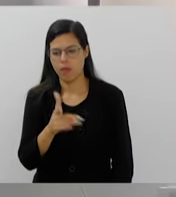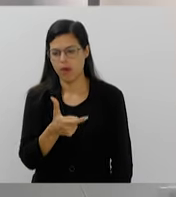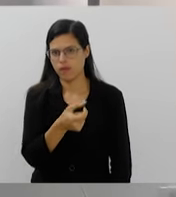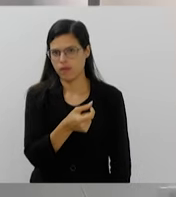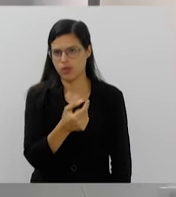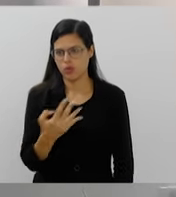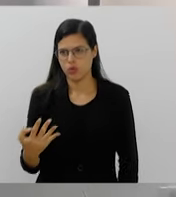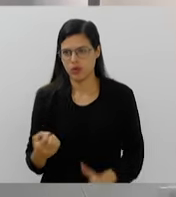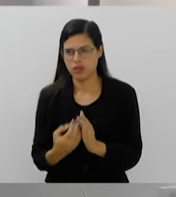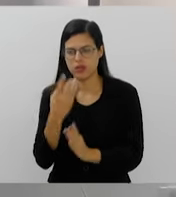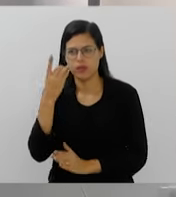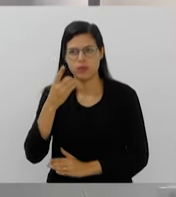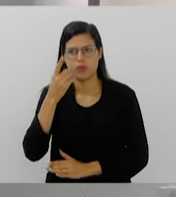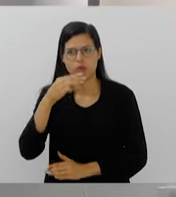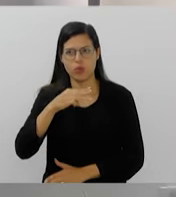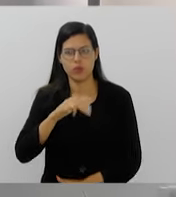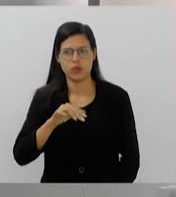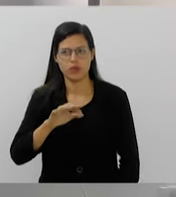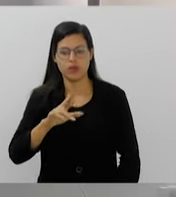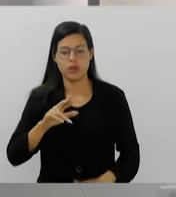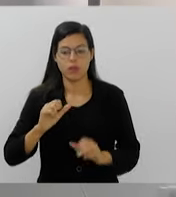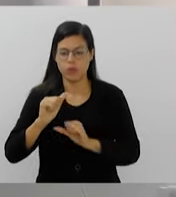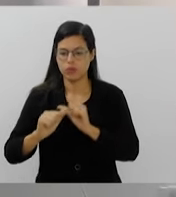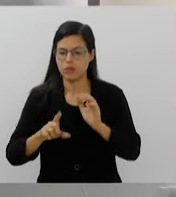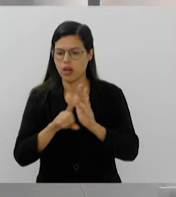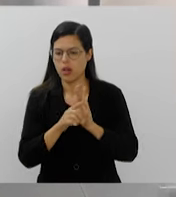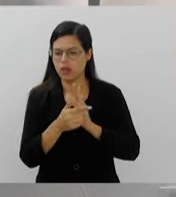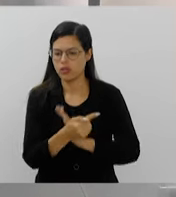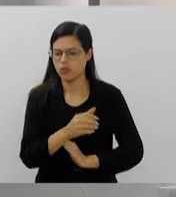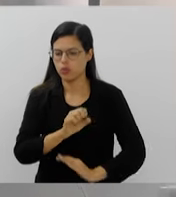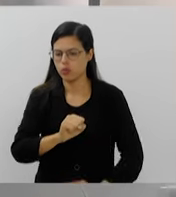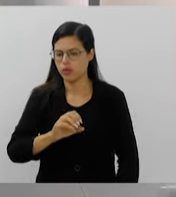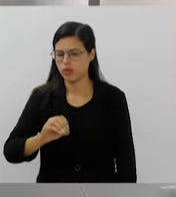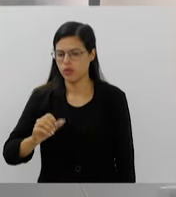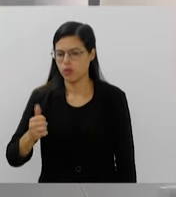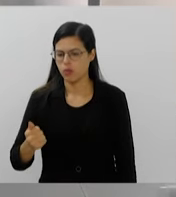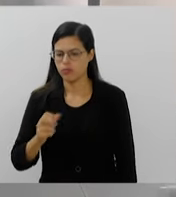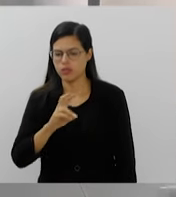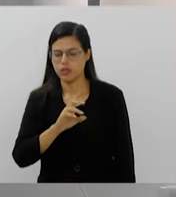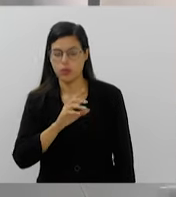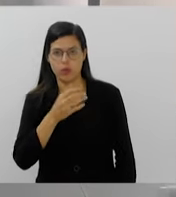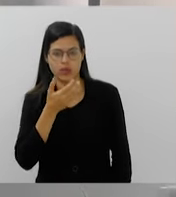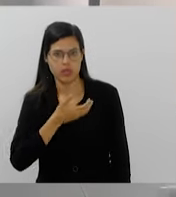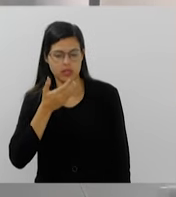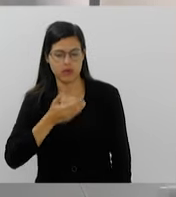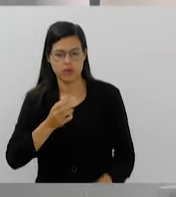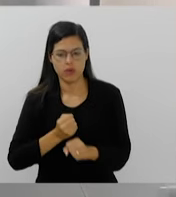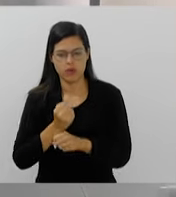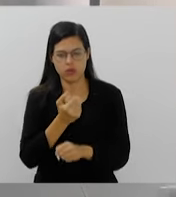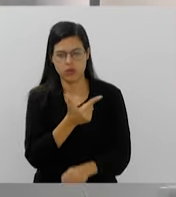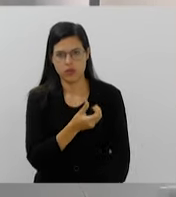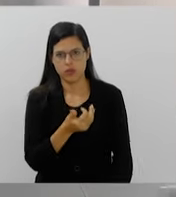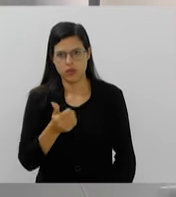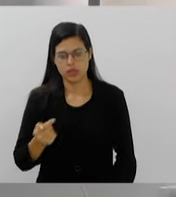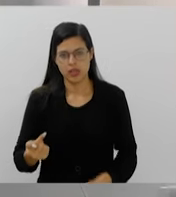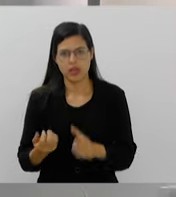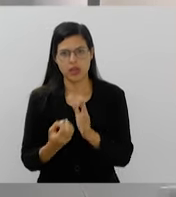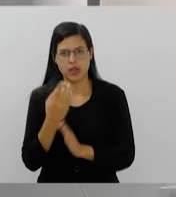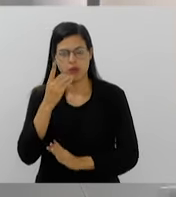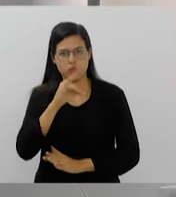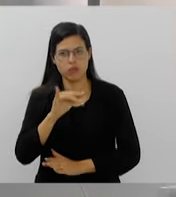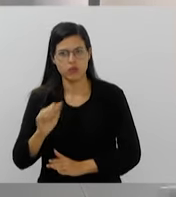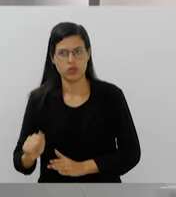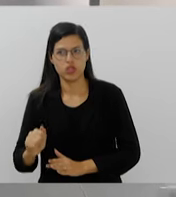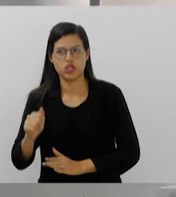de autoria do deputado Munir Neto, que altera a lei 7801 de 5 de dezembro de 2017, que institui o Dia da Prevenção da